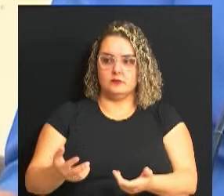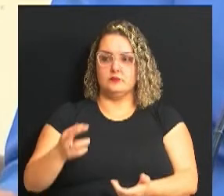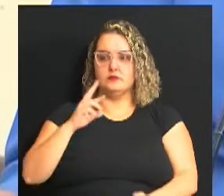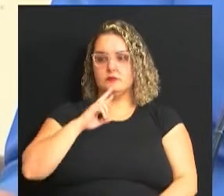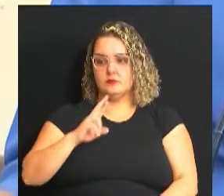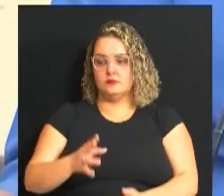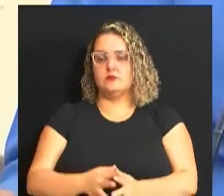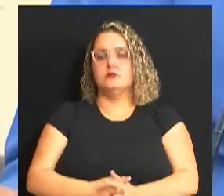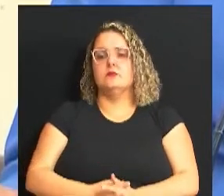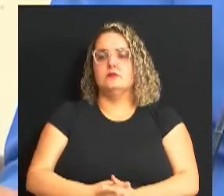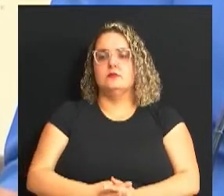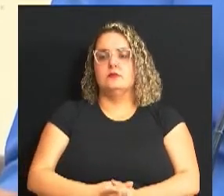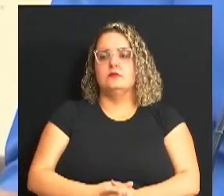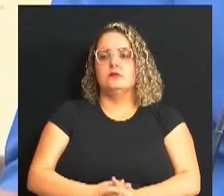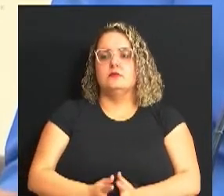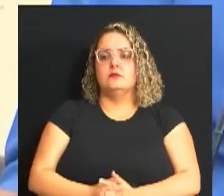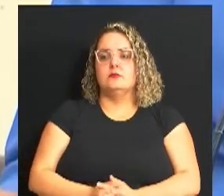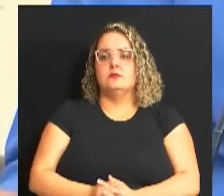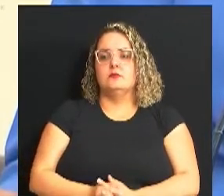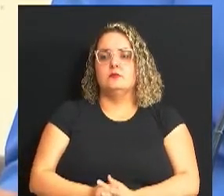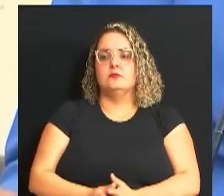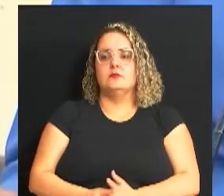farão as respostas. Então,